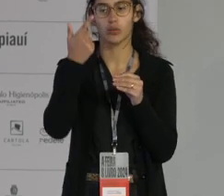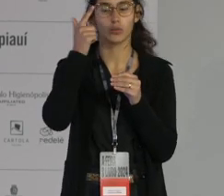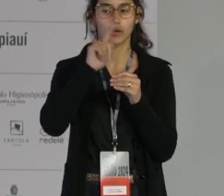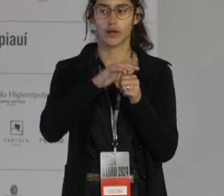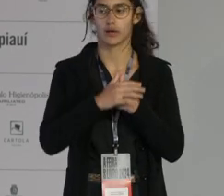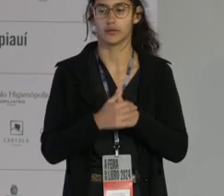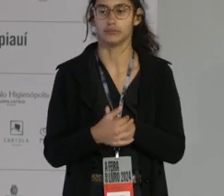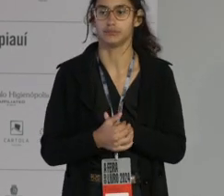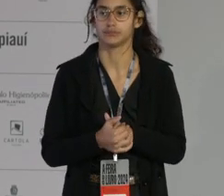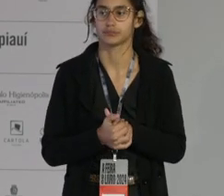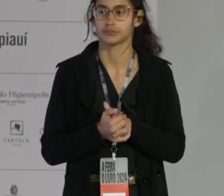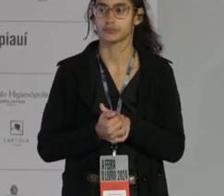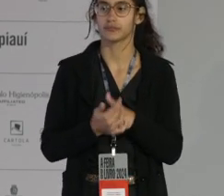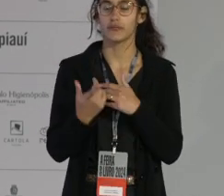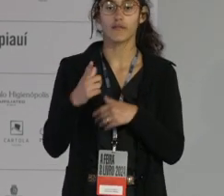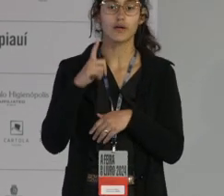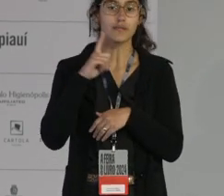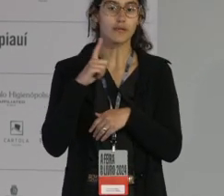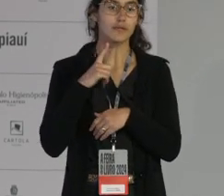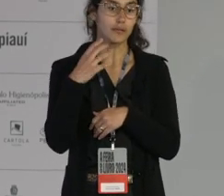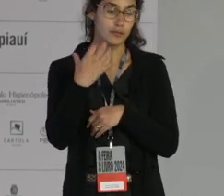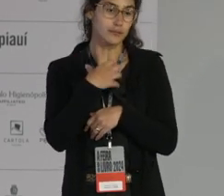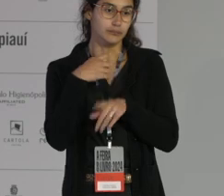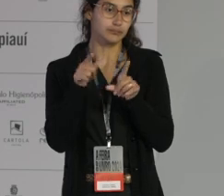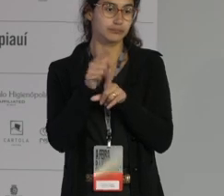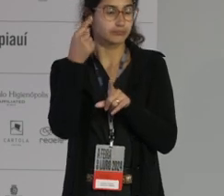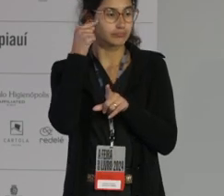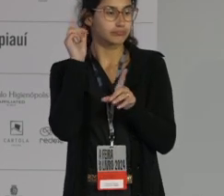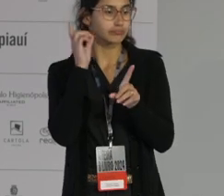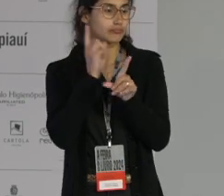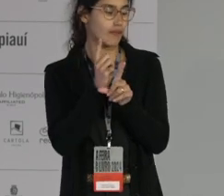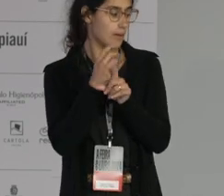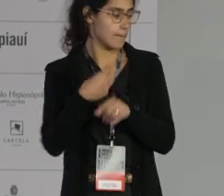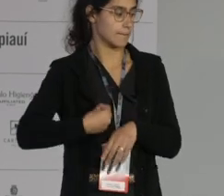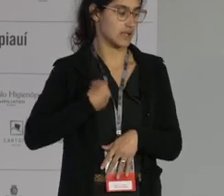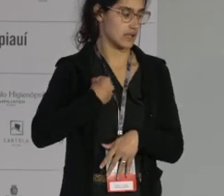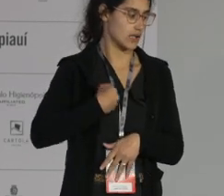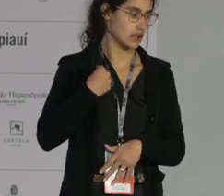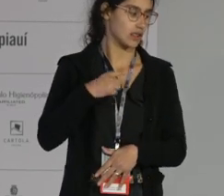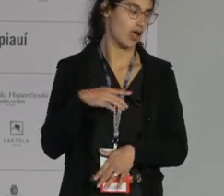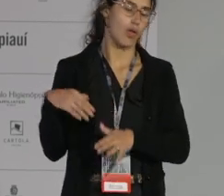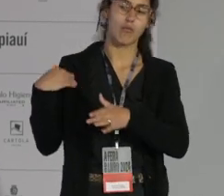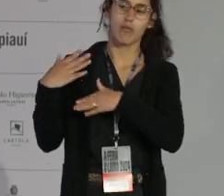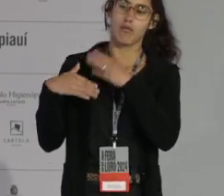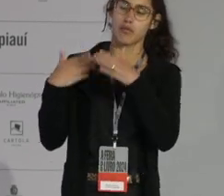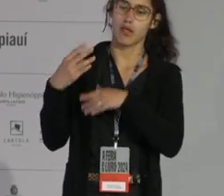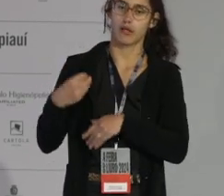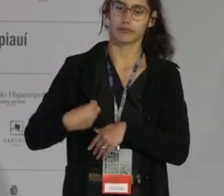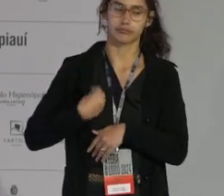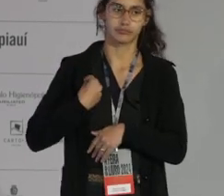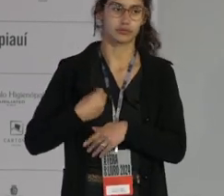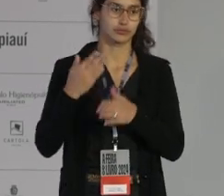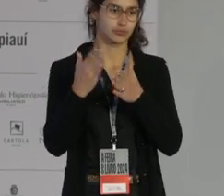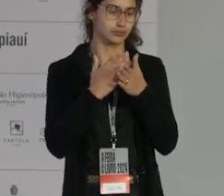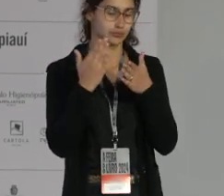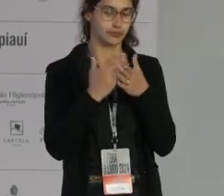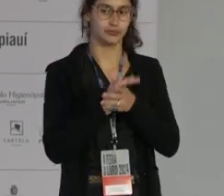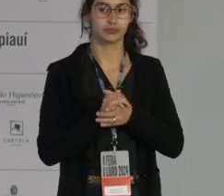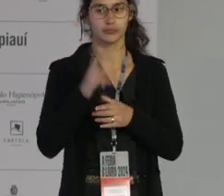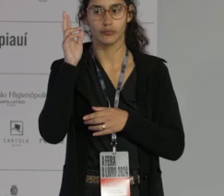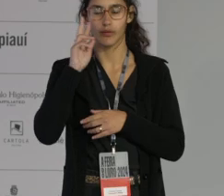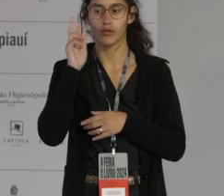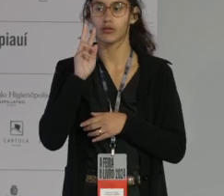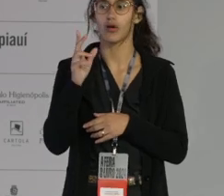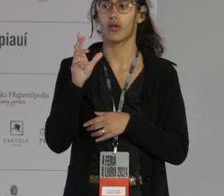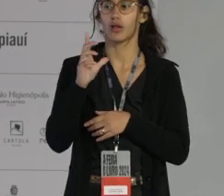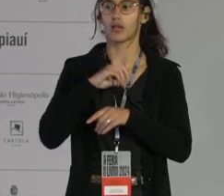né? Então tem essa tensão assim das identidades muito presente ao longo do livro, na história da